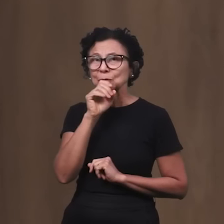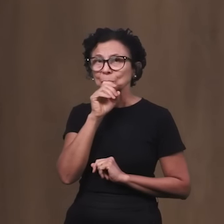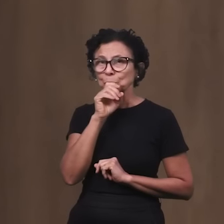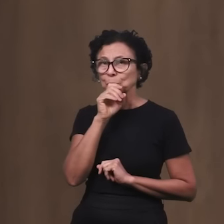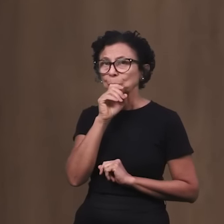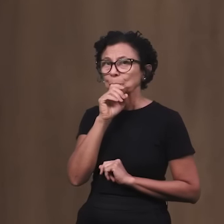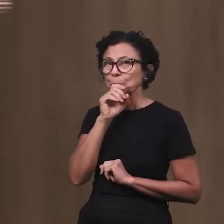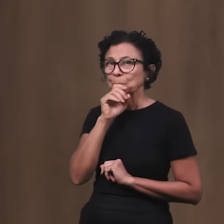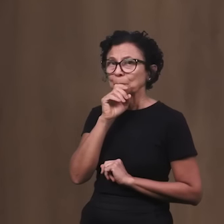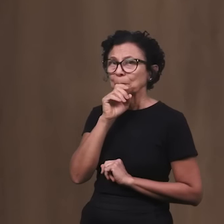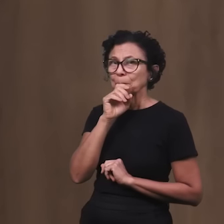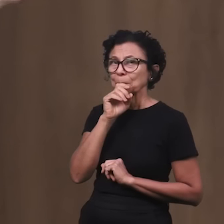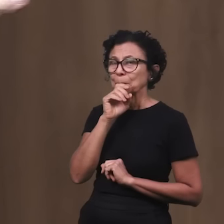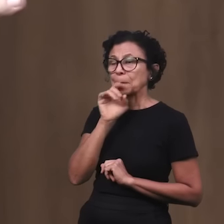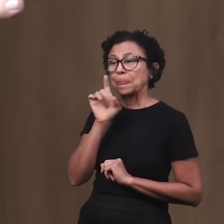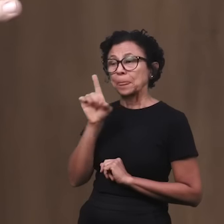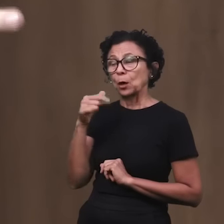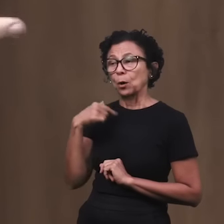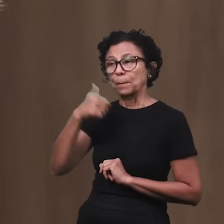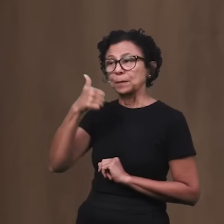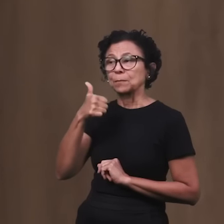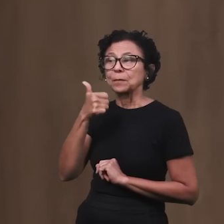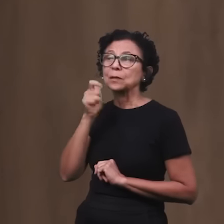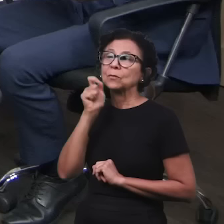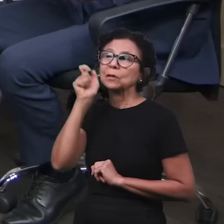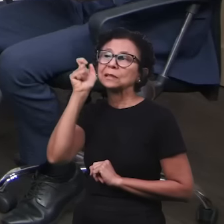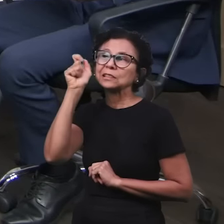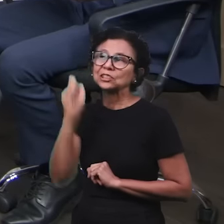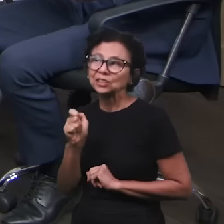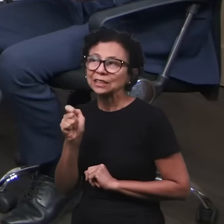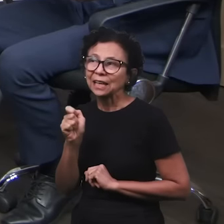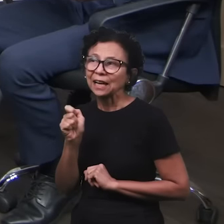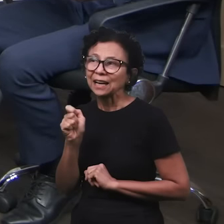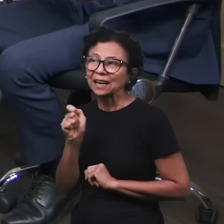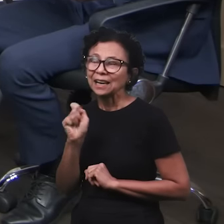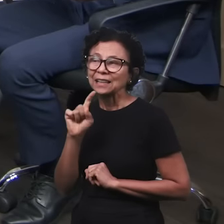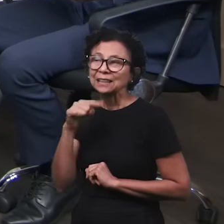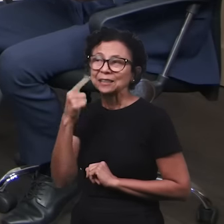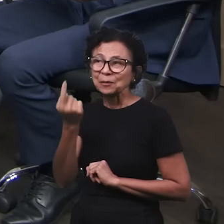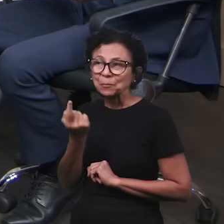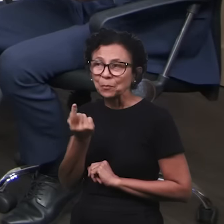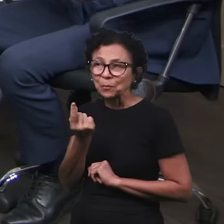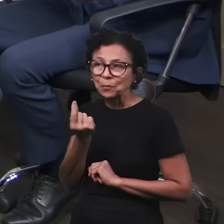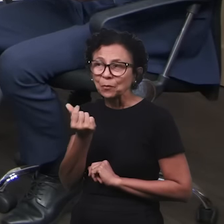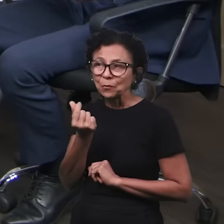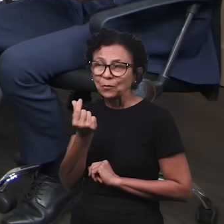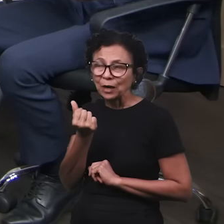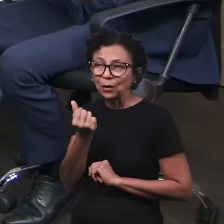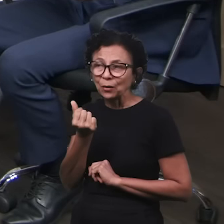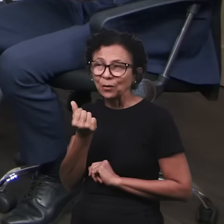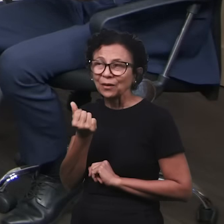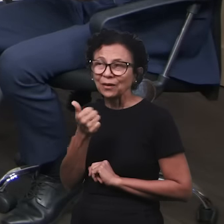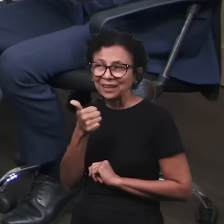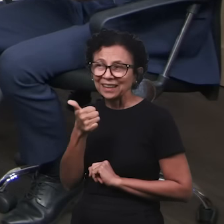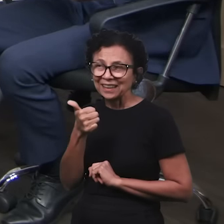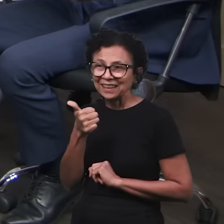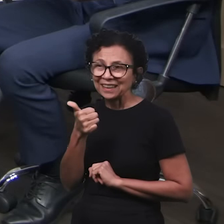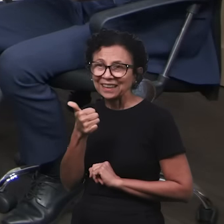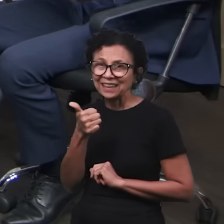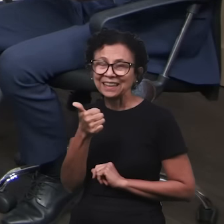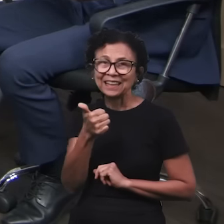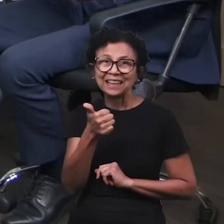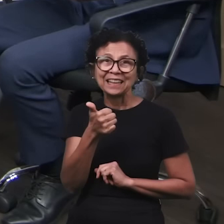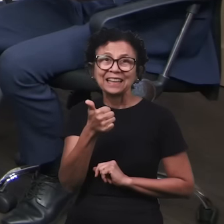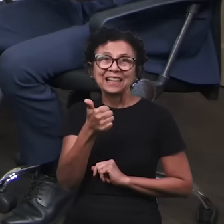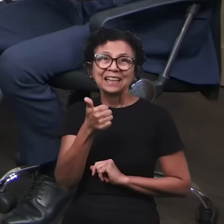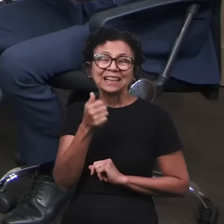tirar o siso, que eu devo dar o preço. Só que a gente faz antes, né? Porque cada siso é um siso e tem a